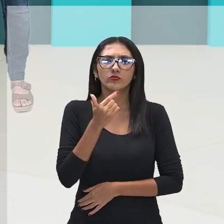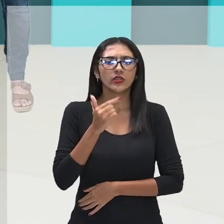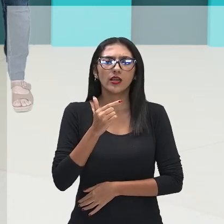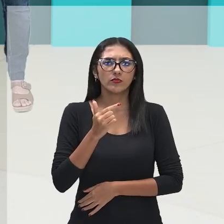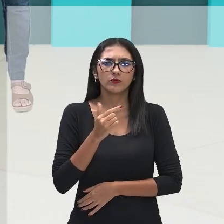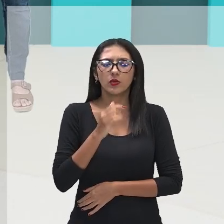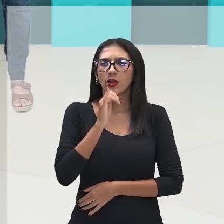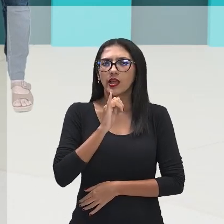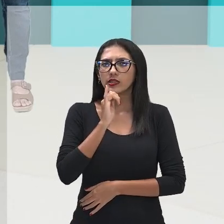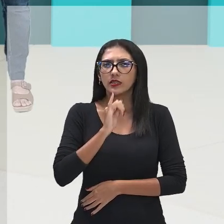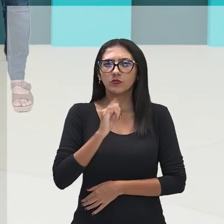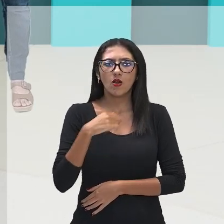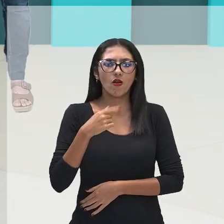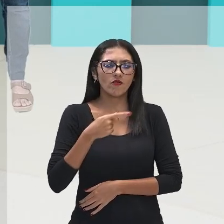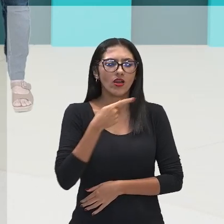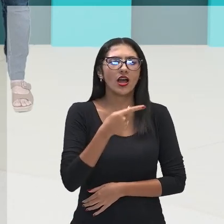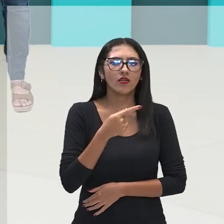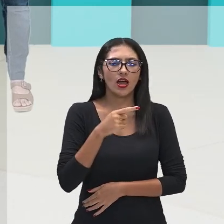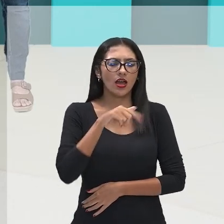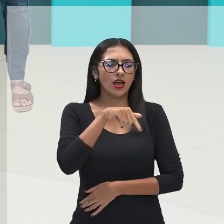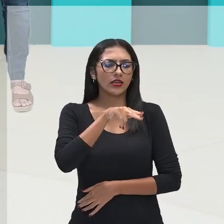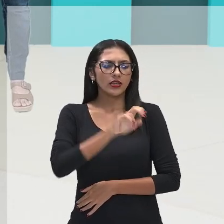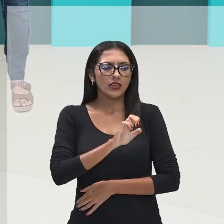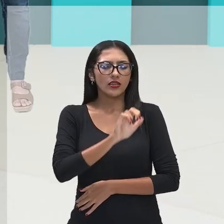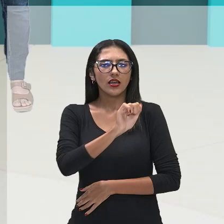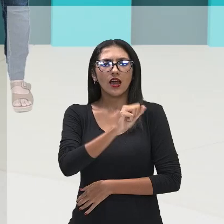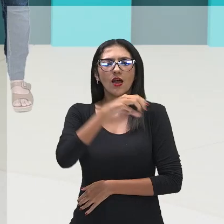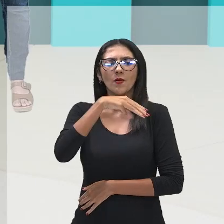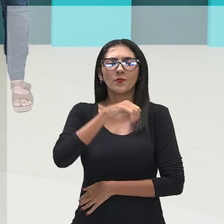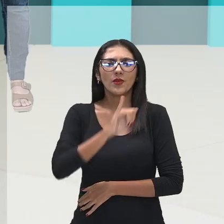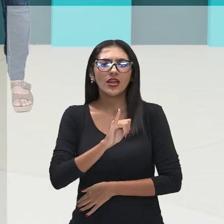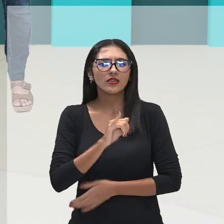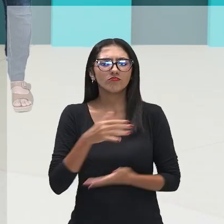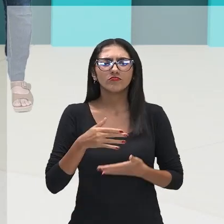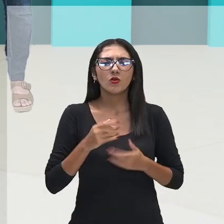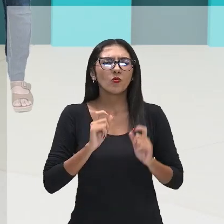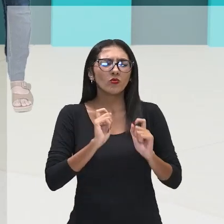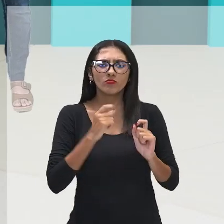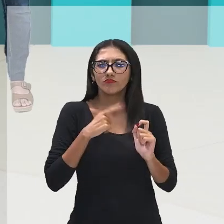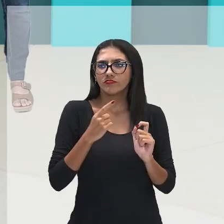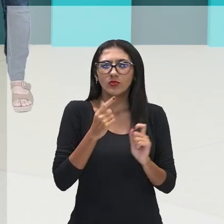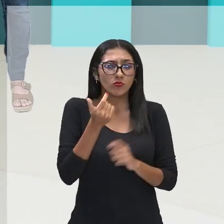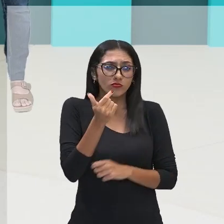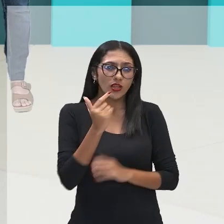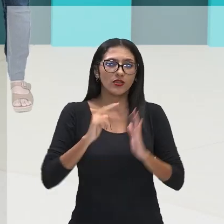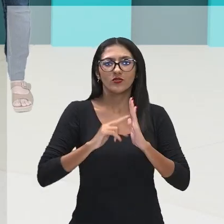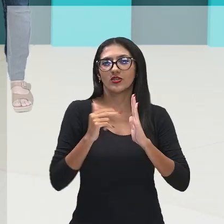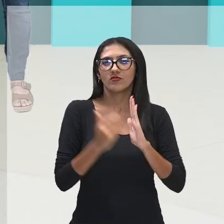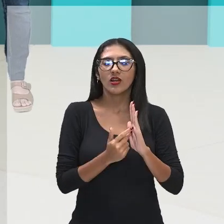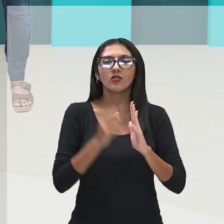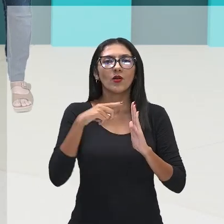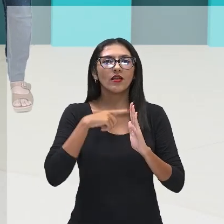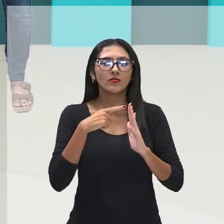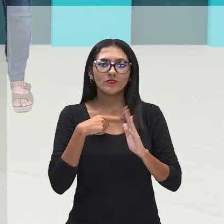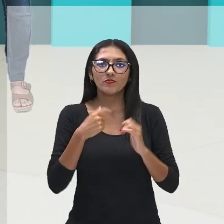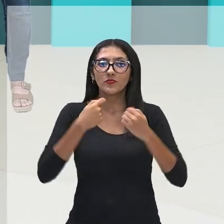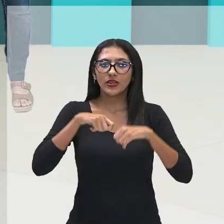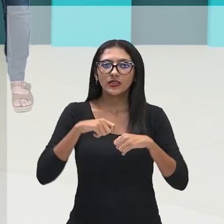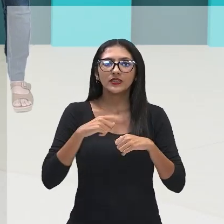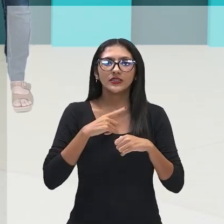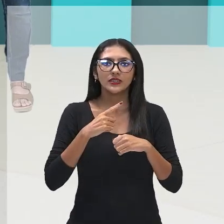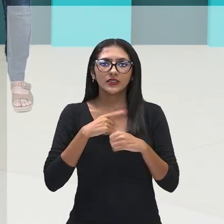assim, nossa, que amei. Que amei o quê, gente? Perceba que ela se subordina a